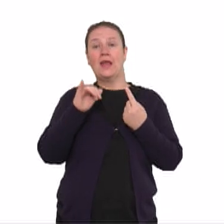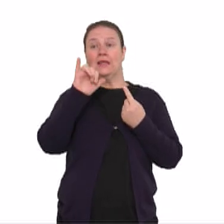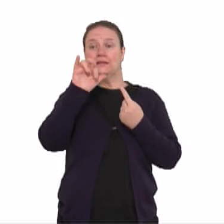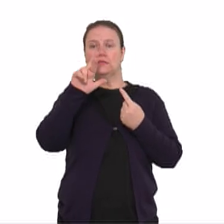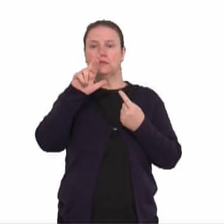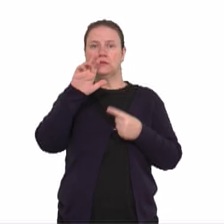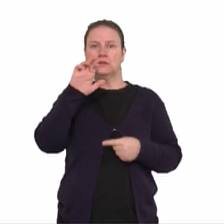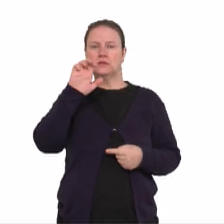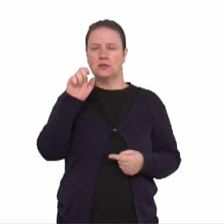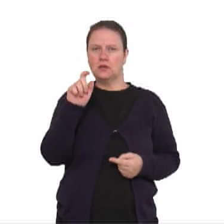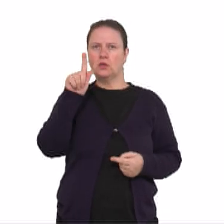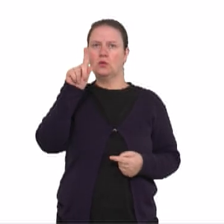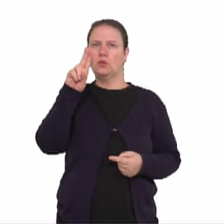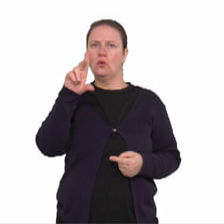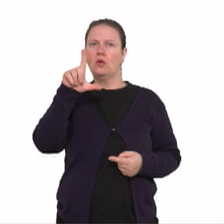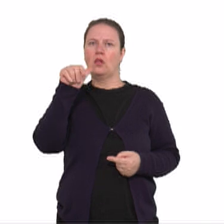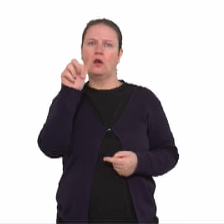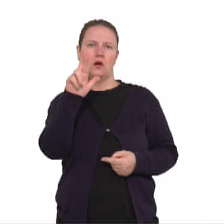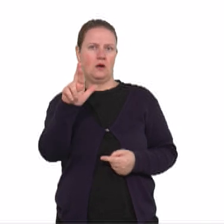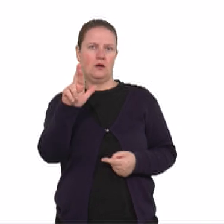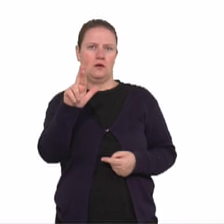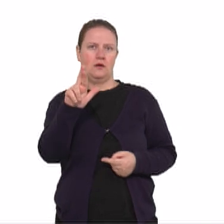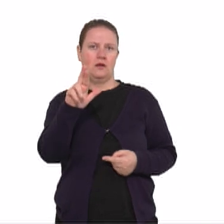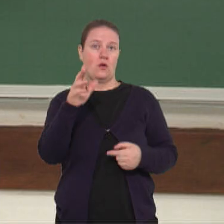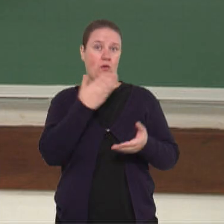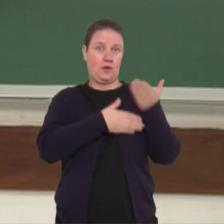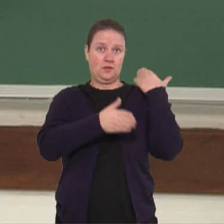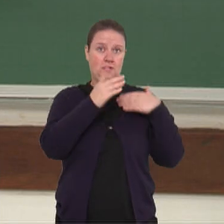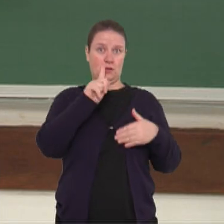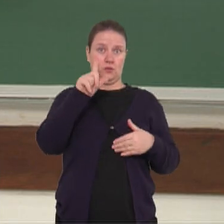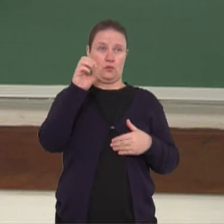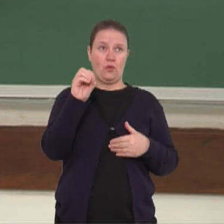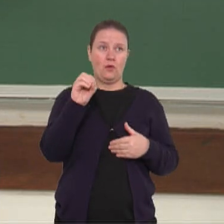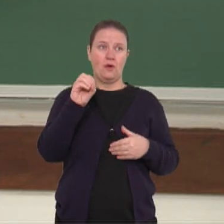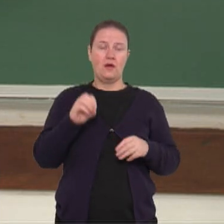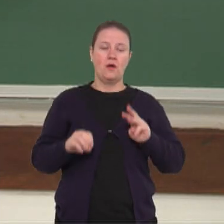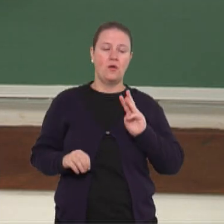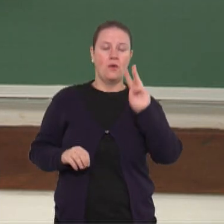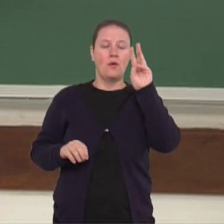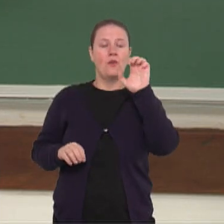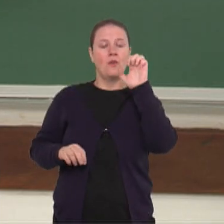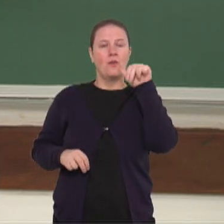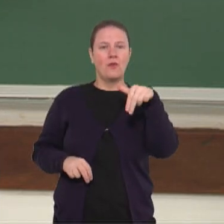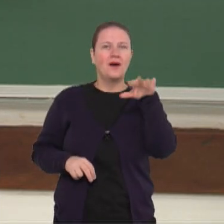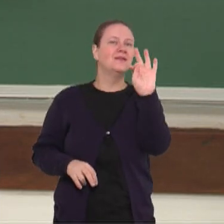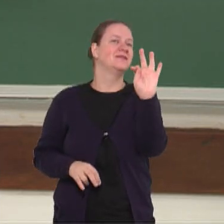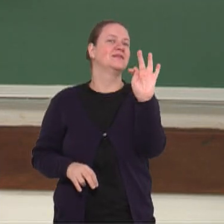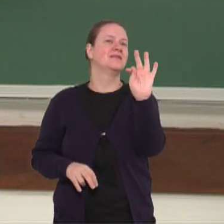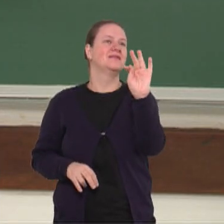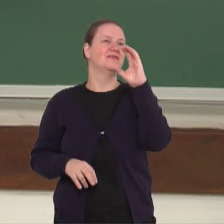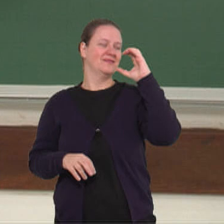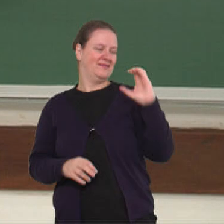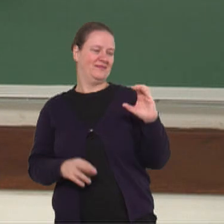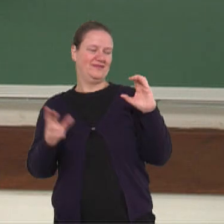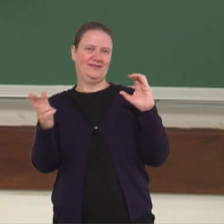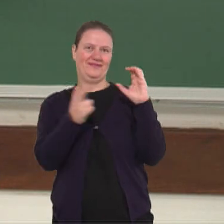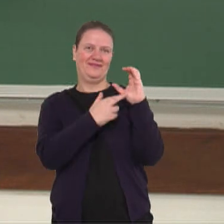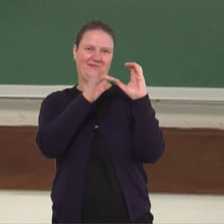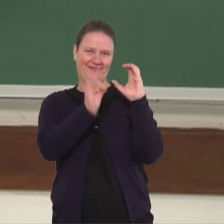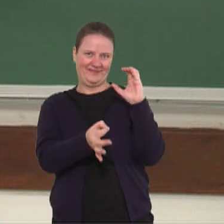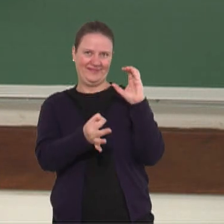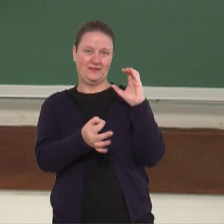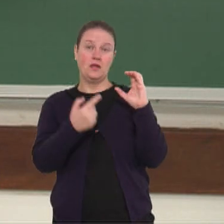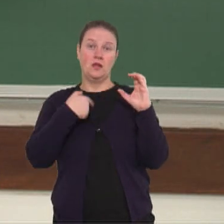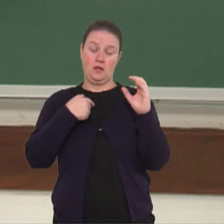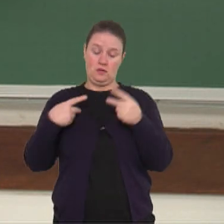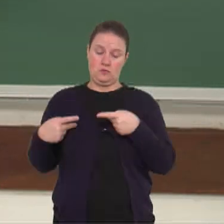tá? Então, o passado de go é went. Very good. Então, ficou assim. I went to the mall after school. Eu fui